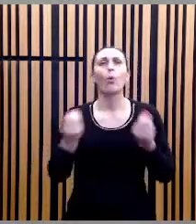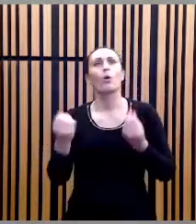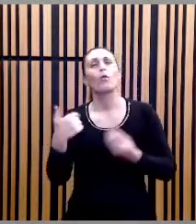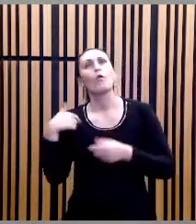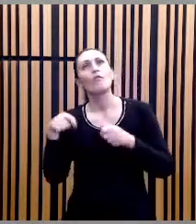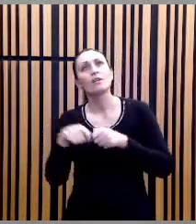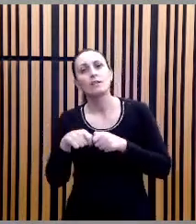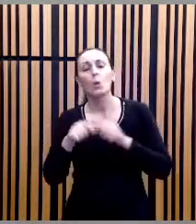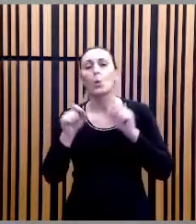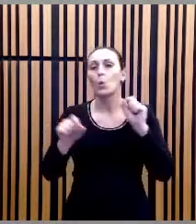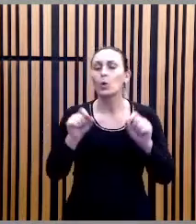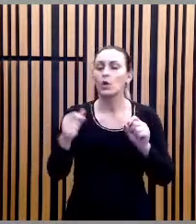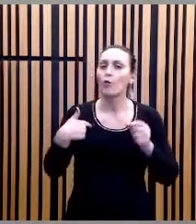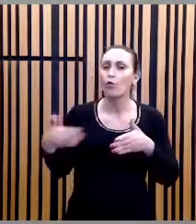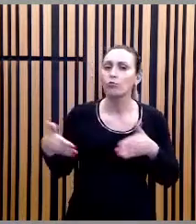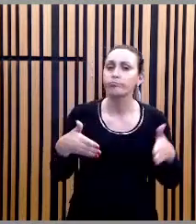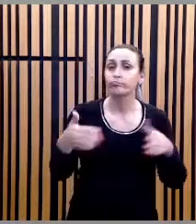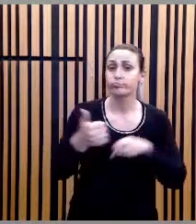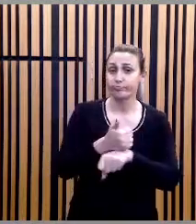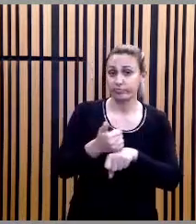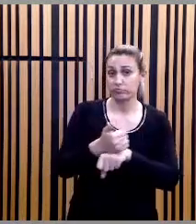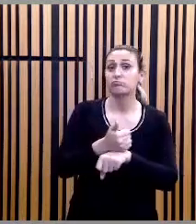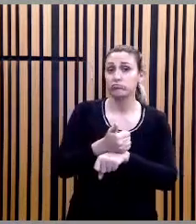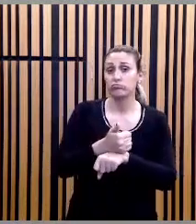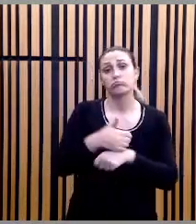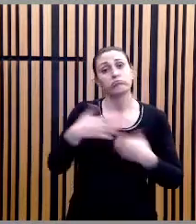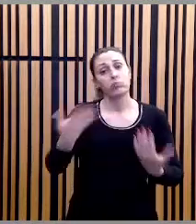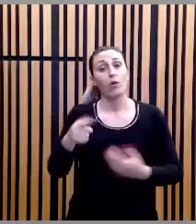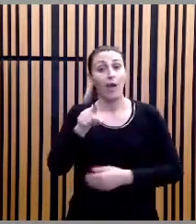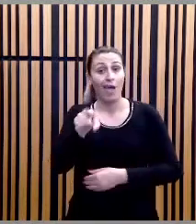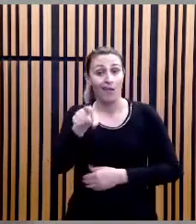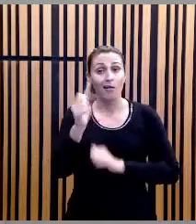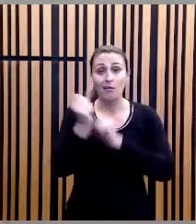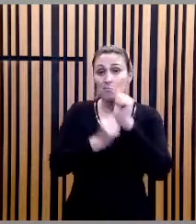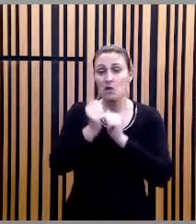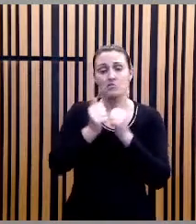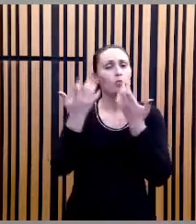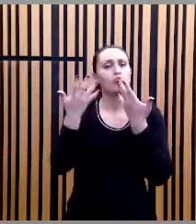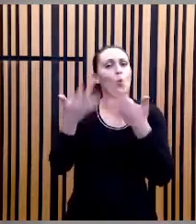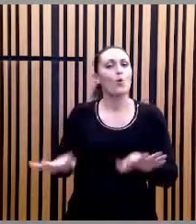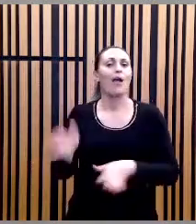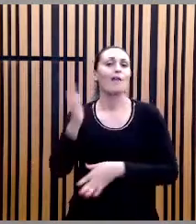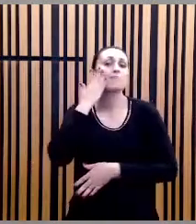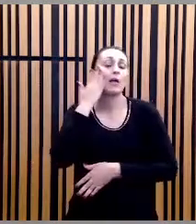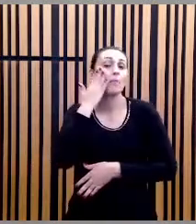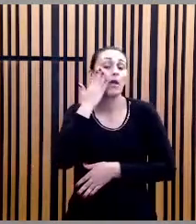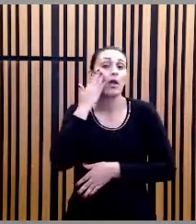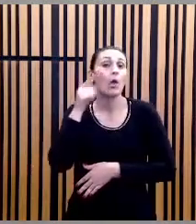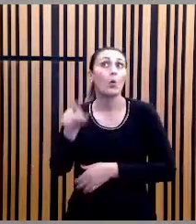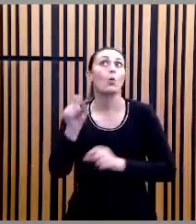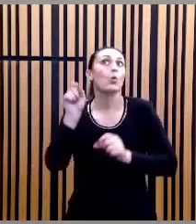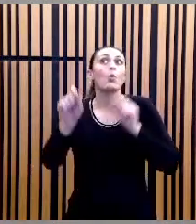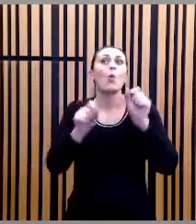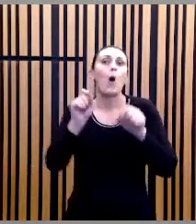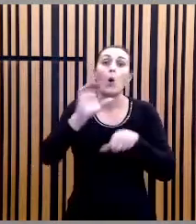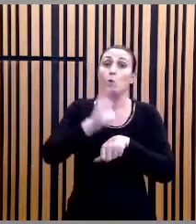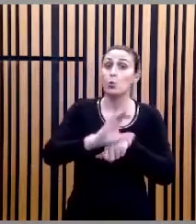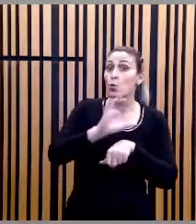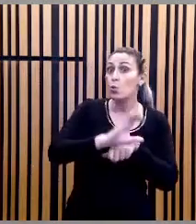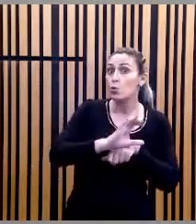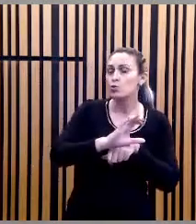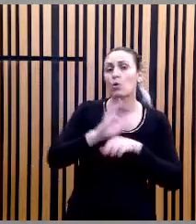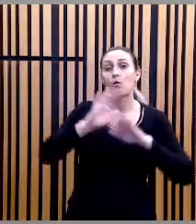fazer, qual carreira seguir, para essa empresa não importa o que que vocês vão fazer, pessoal, não importa qual curso vocês vão ter.